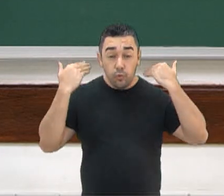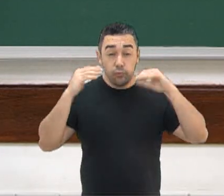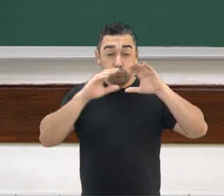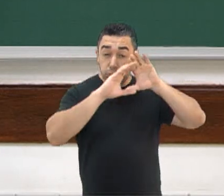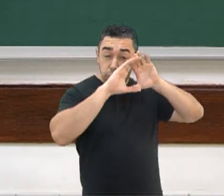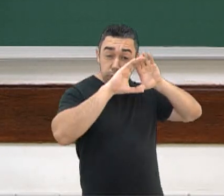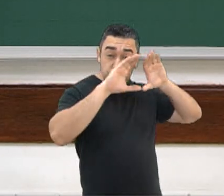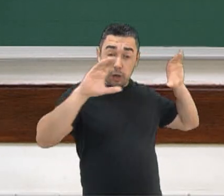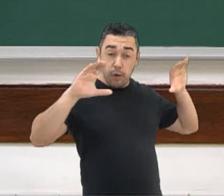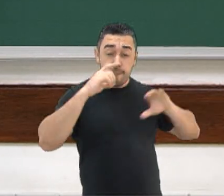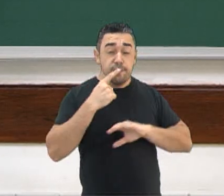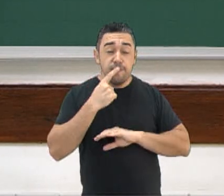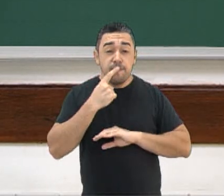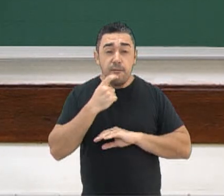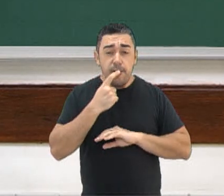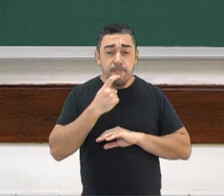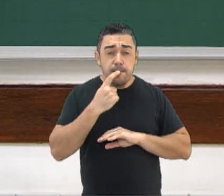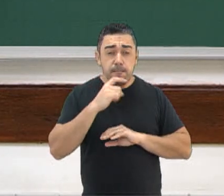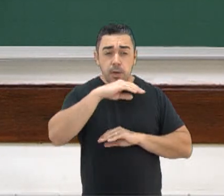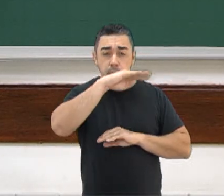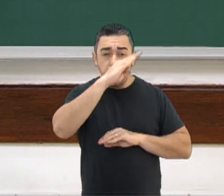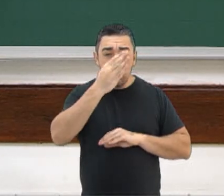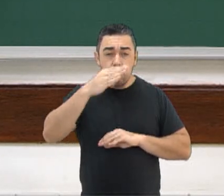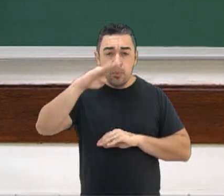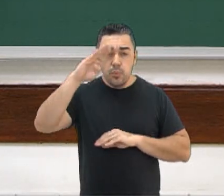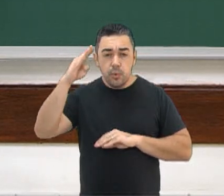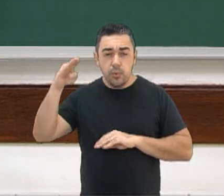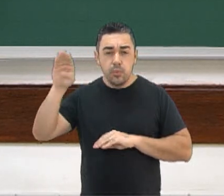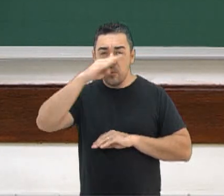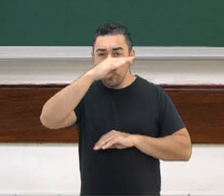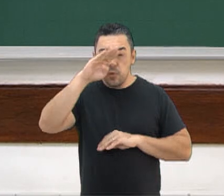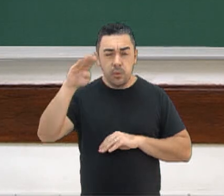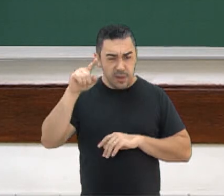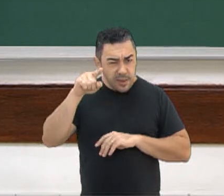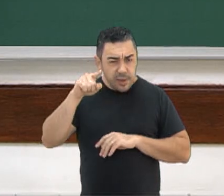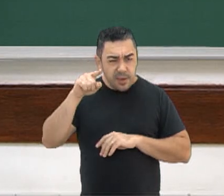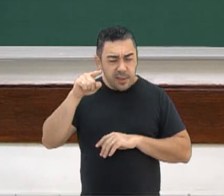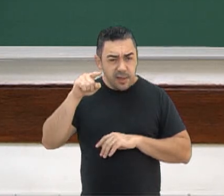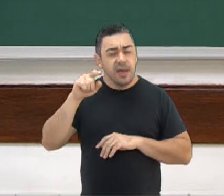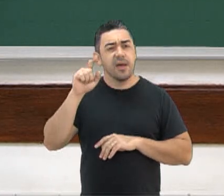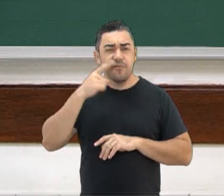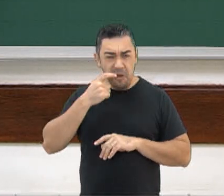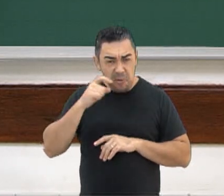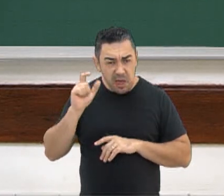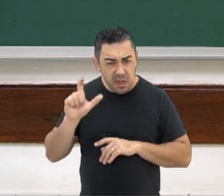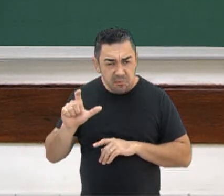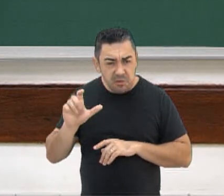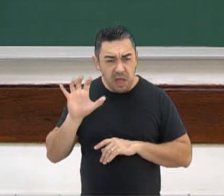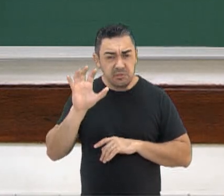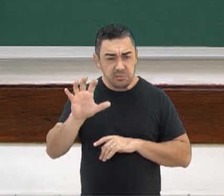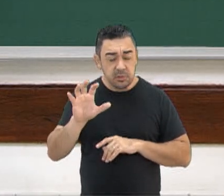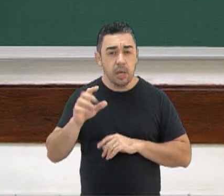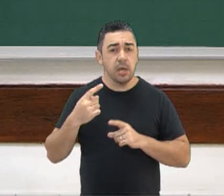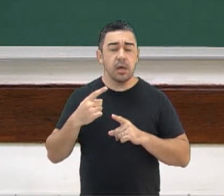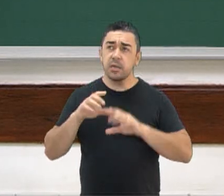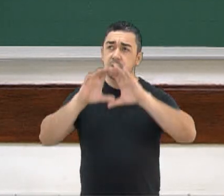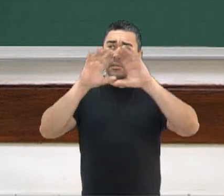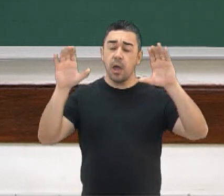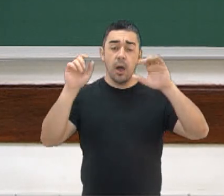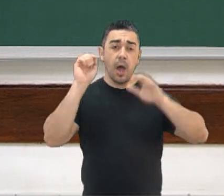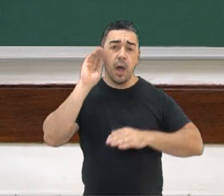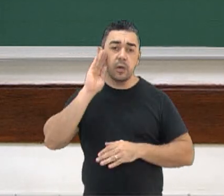céu. Se nós pensarmos, o céu é azul. Por que é que ele está sendo